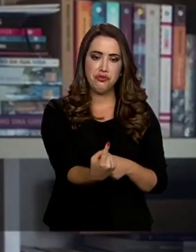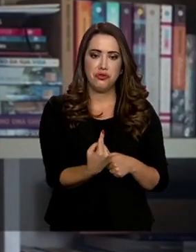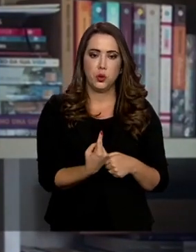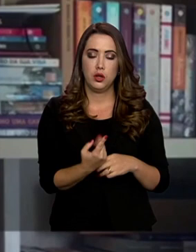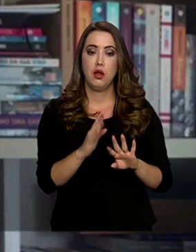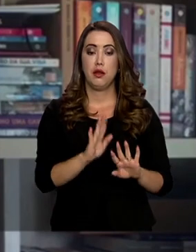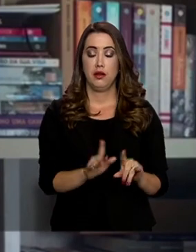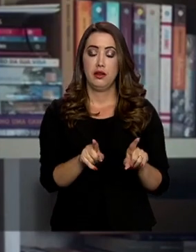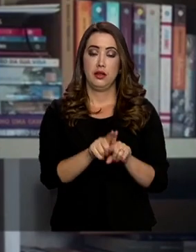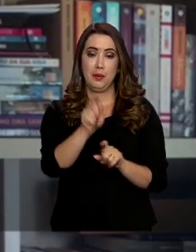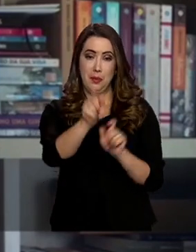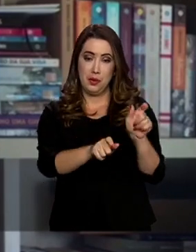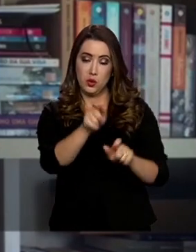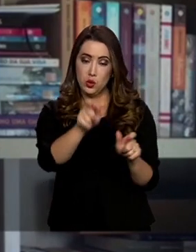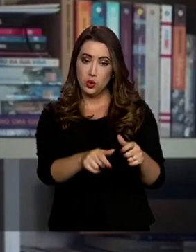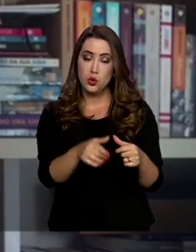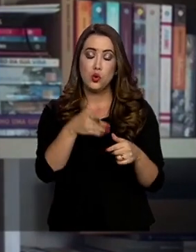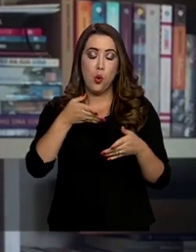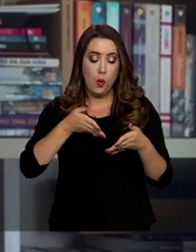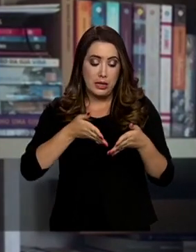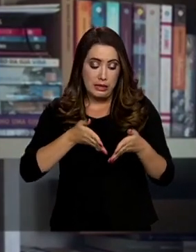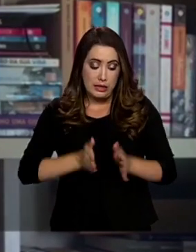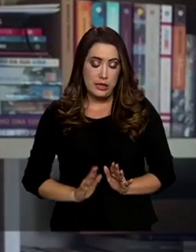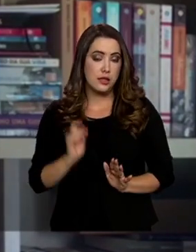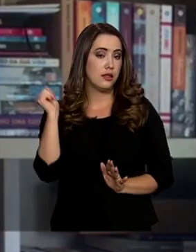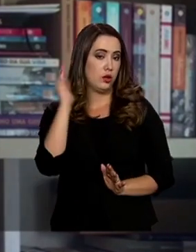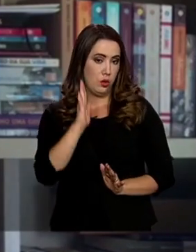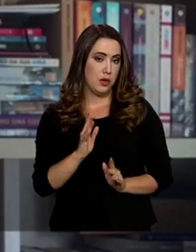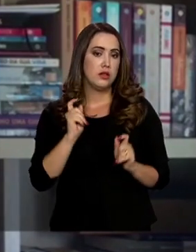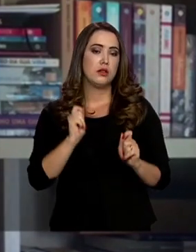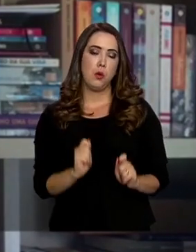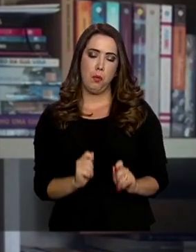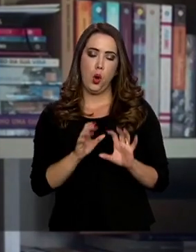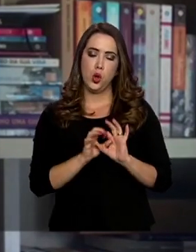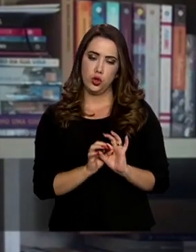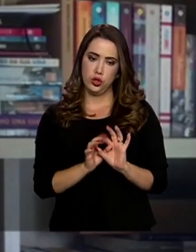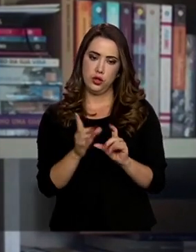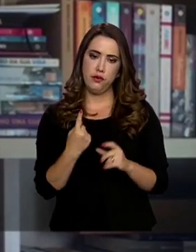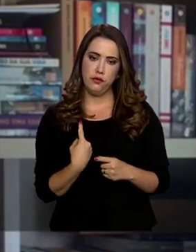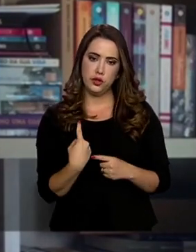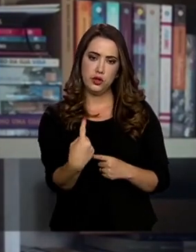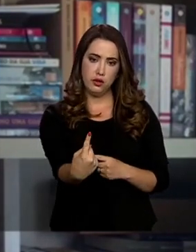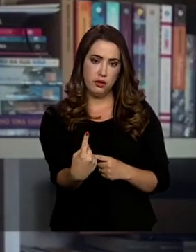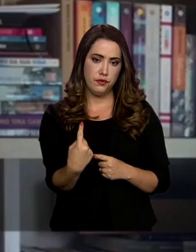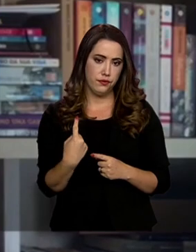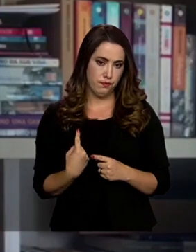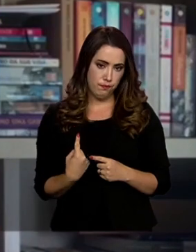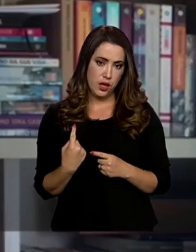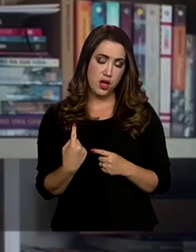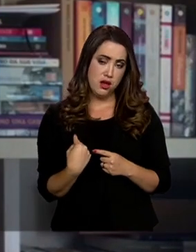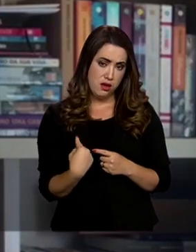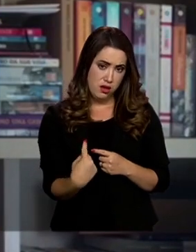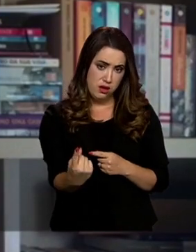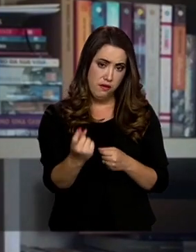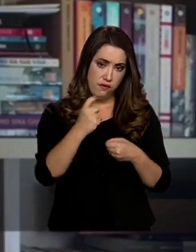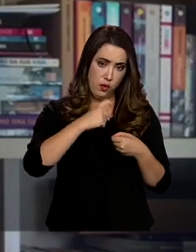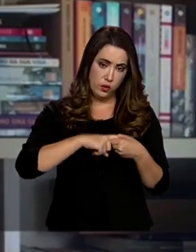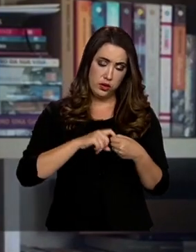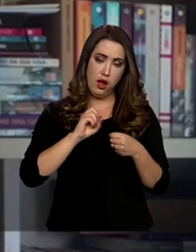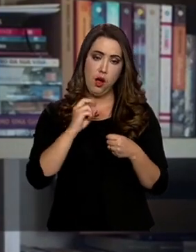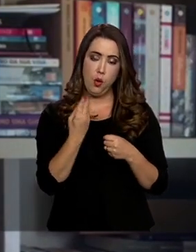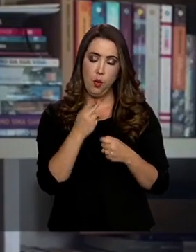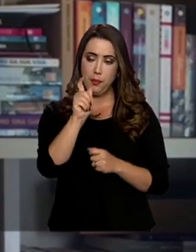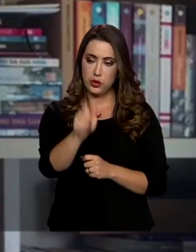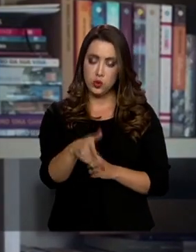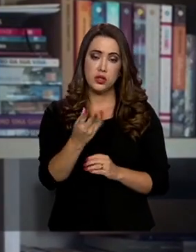brasileiros natos ou naturalizados, imigrantes com autorização prévia de residência definitiva no